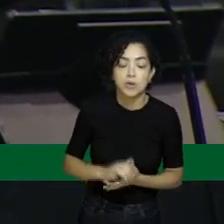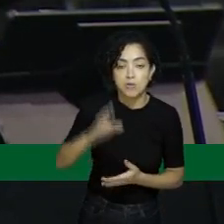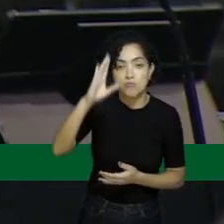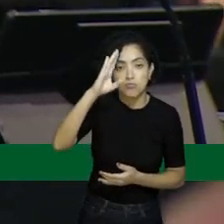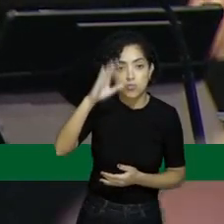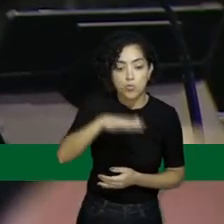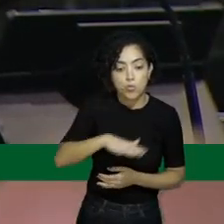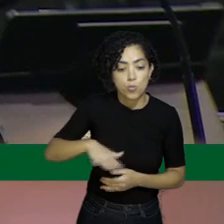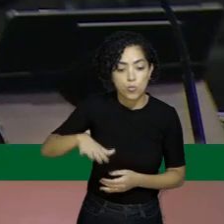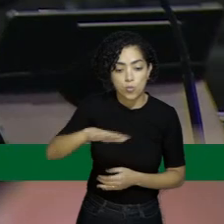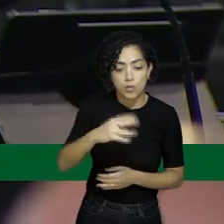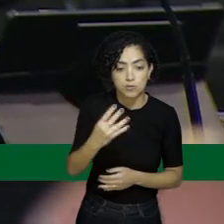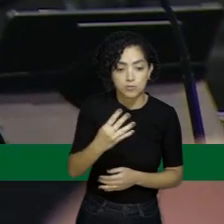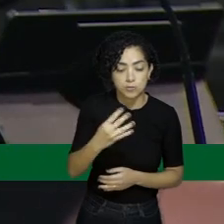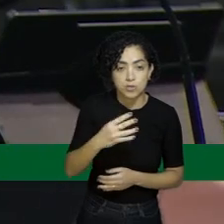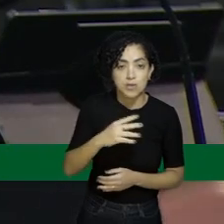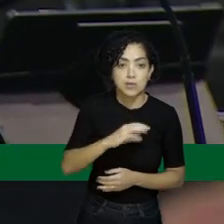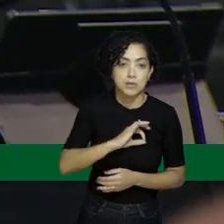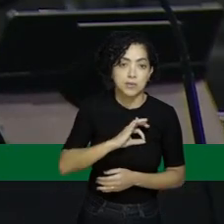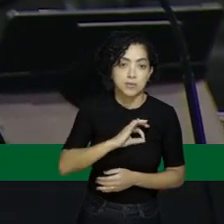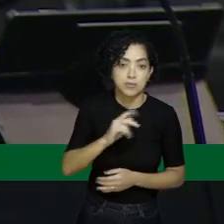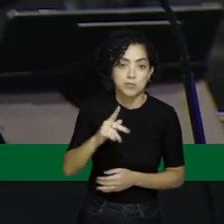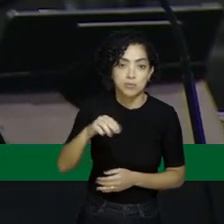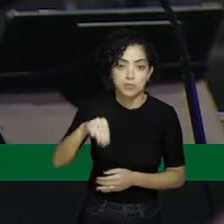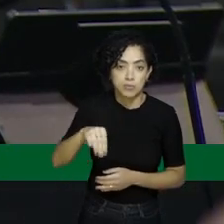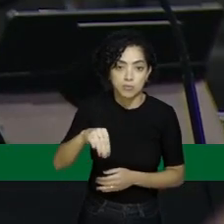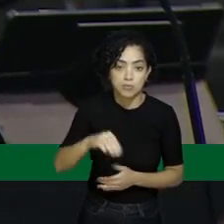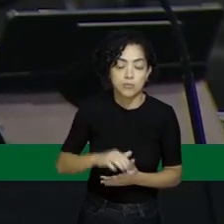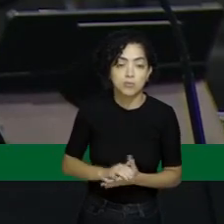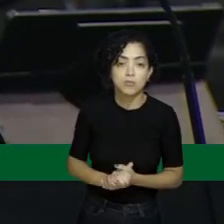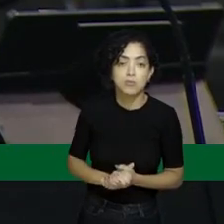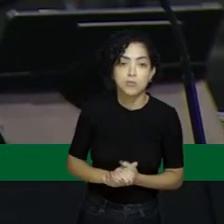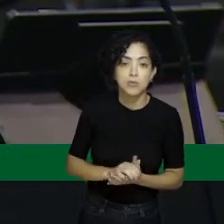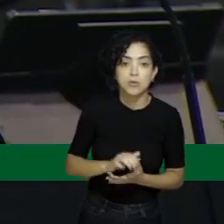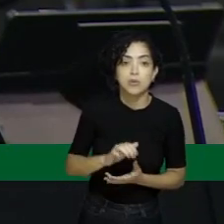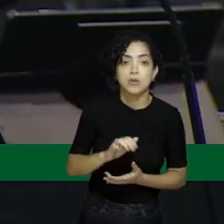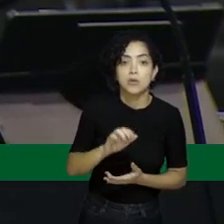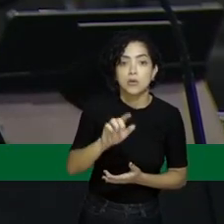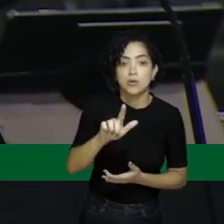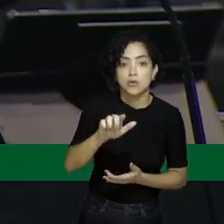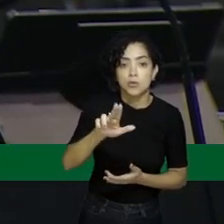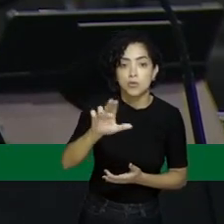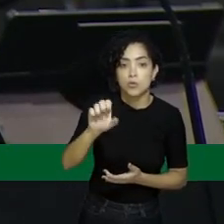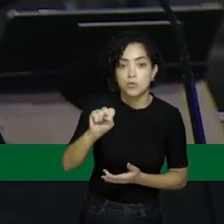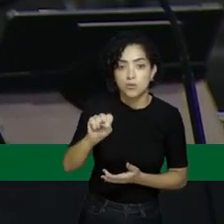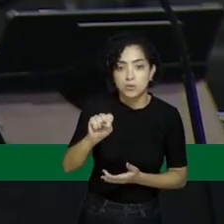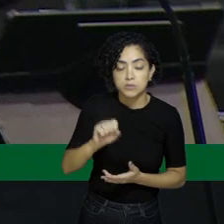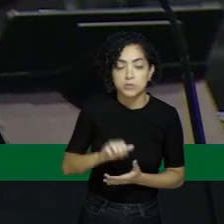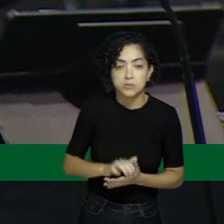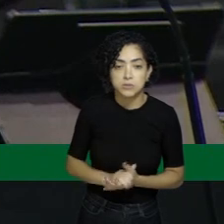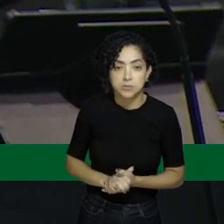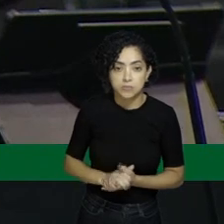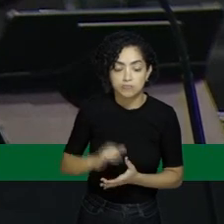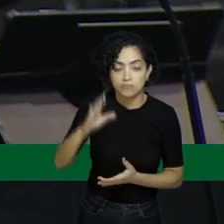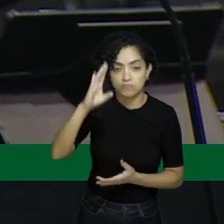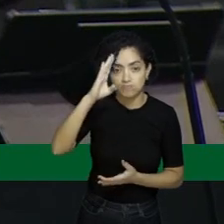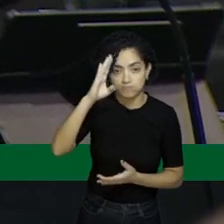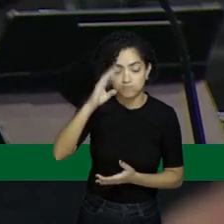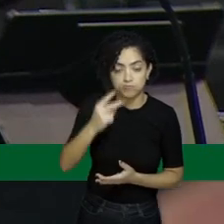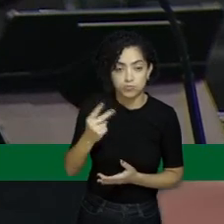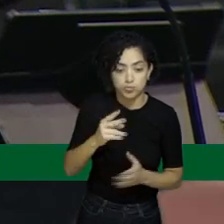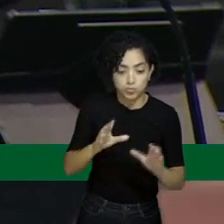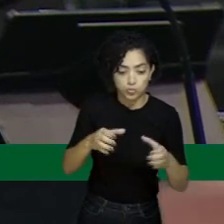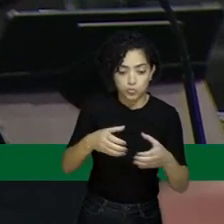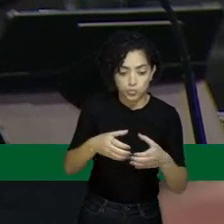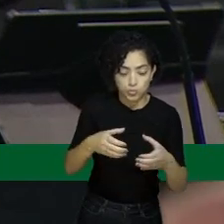da Polícia Militar de Santa Catarina, Coronel PM Jorge Luiz Hack. Senhor comandante do 2º Batalhão da Polícia Militar